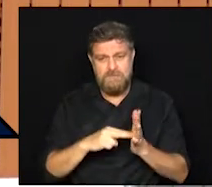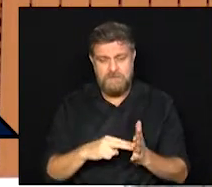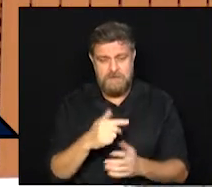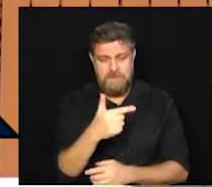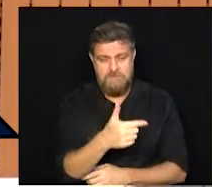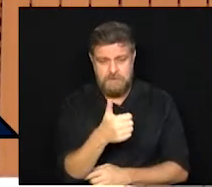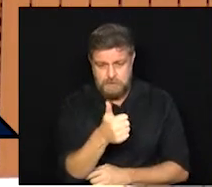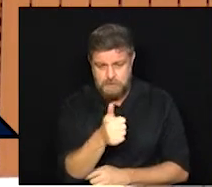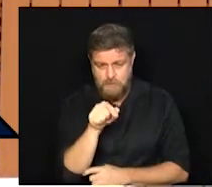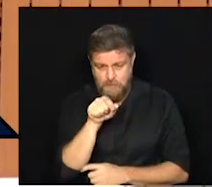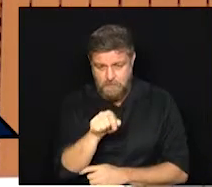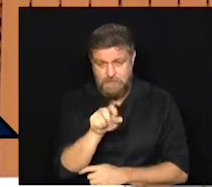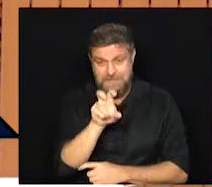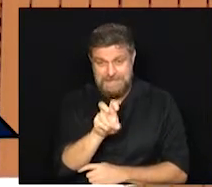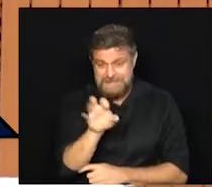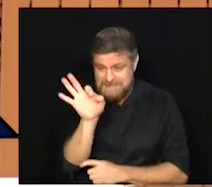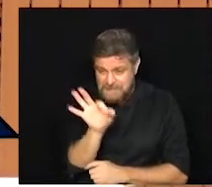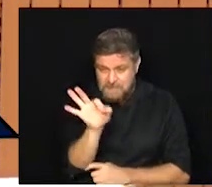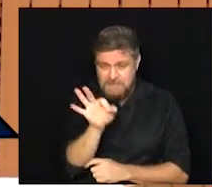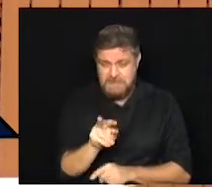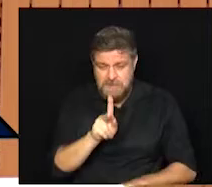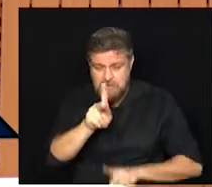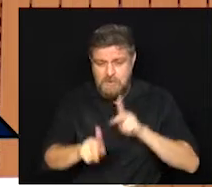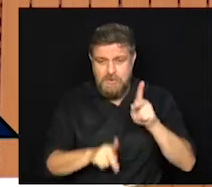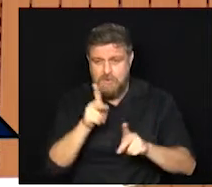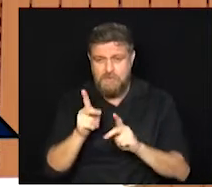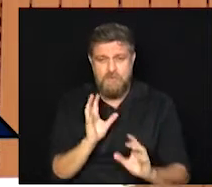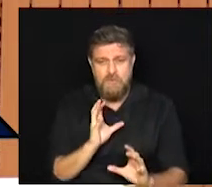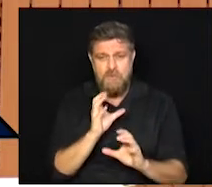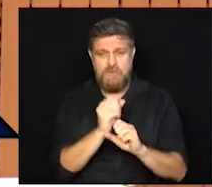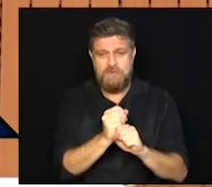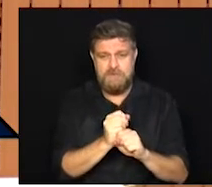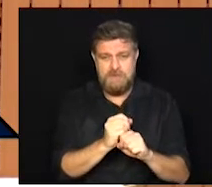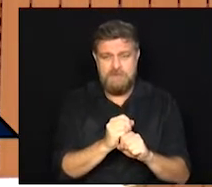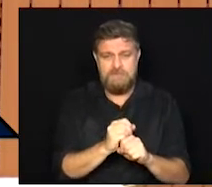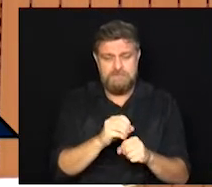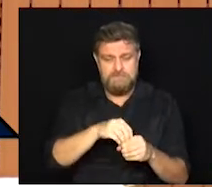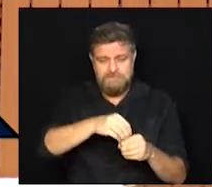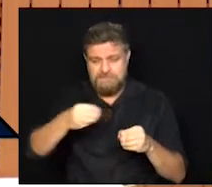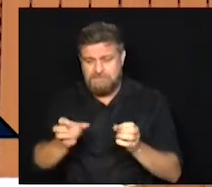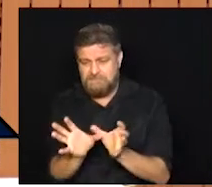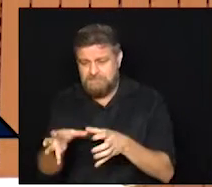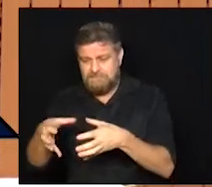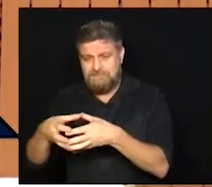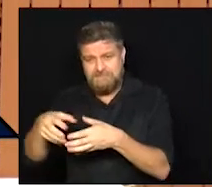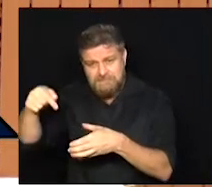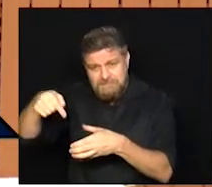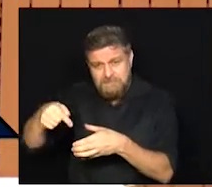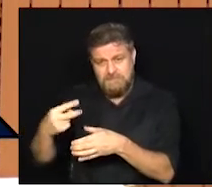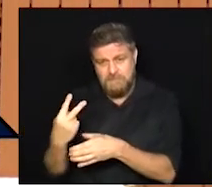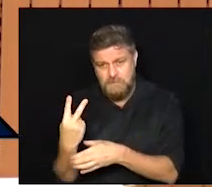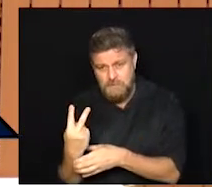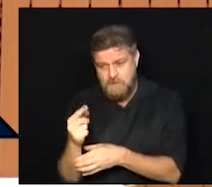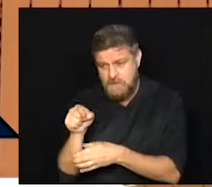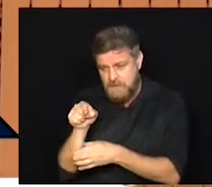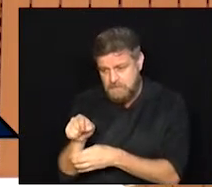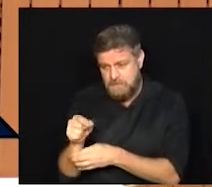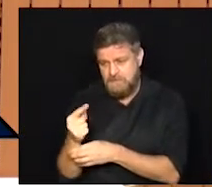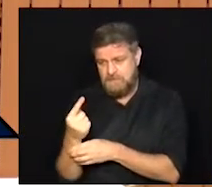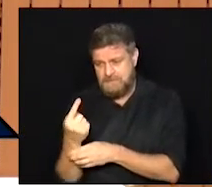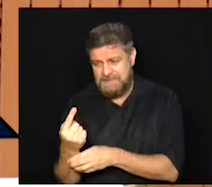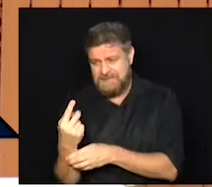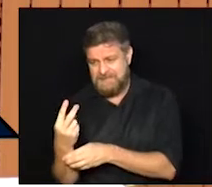21,5% da população total. Então, você analisa que temos 2.232